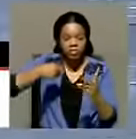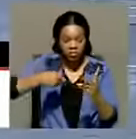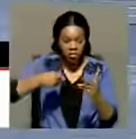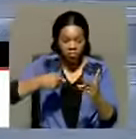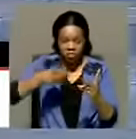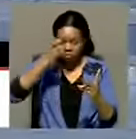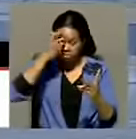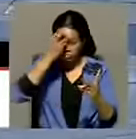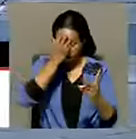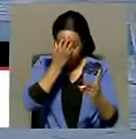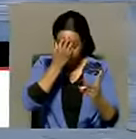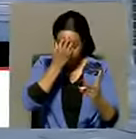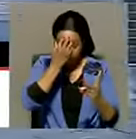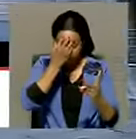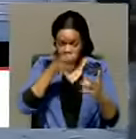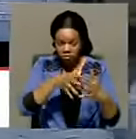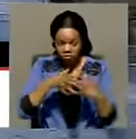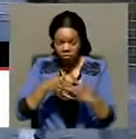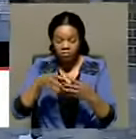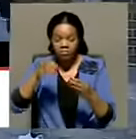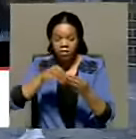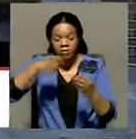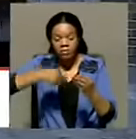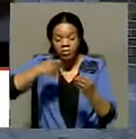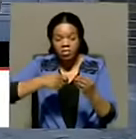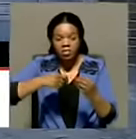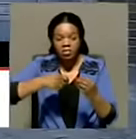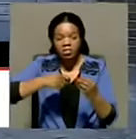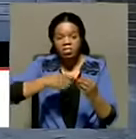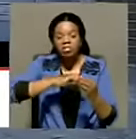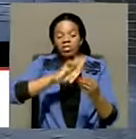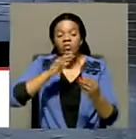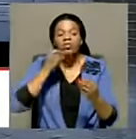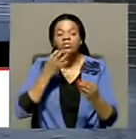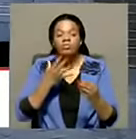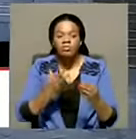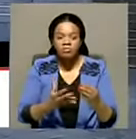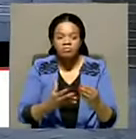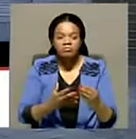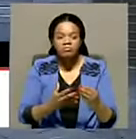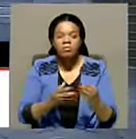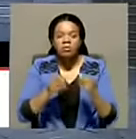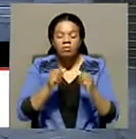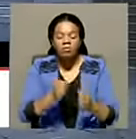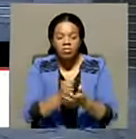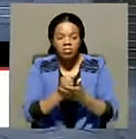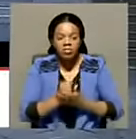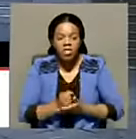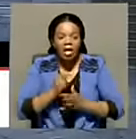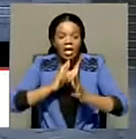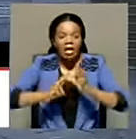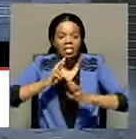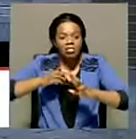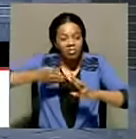homólogo norte-americano venha tirar do papel aquilo que eram as relações anteriores, e